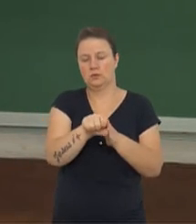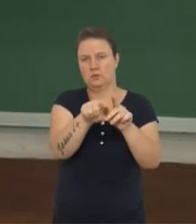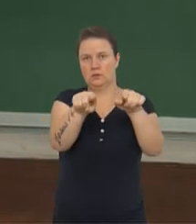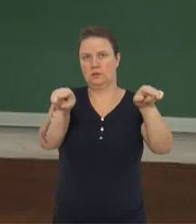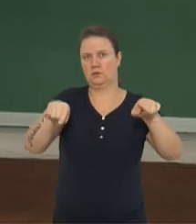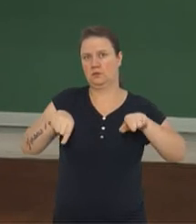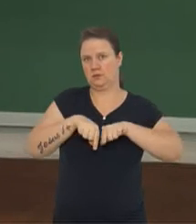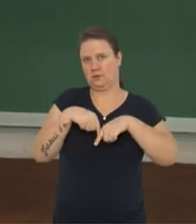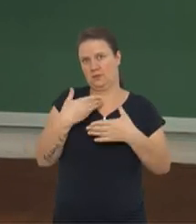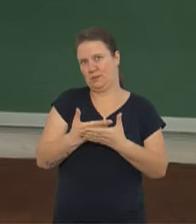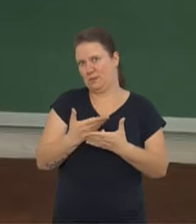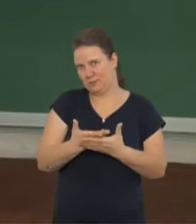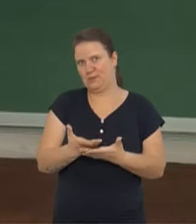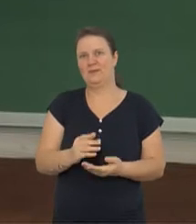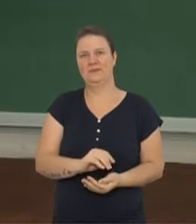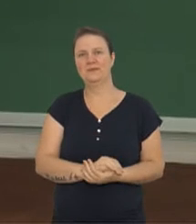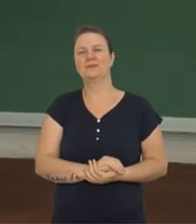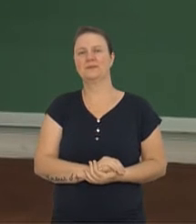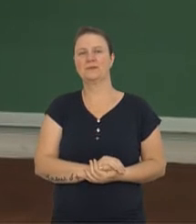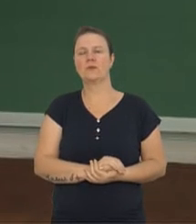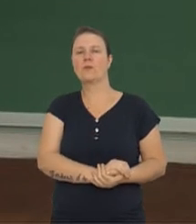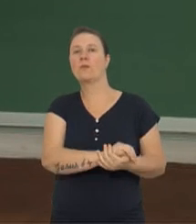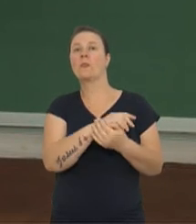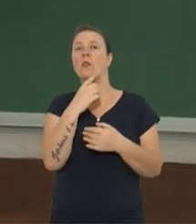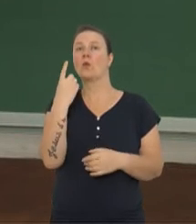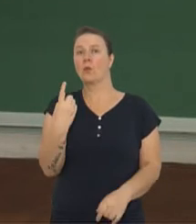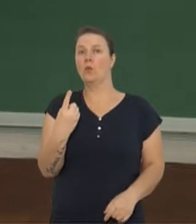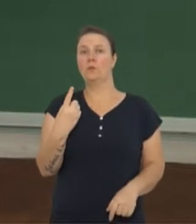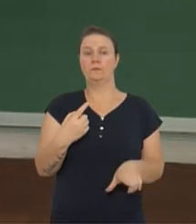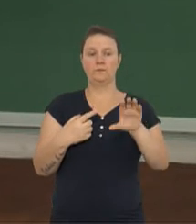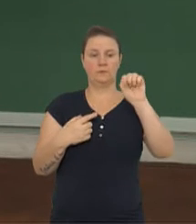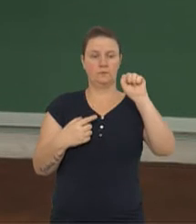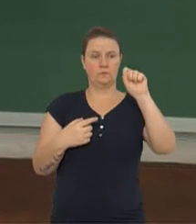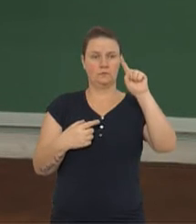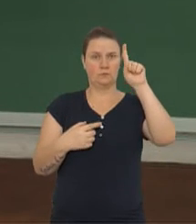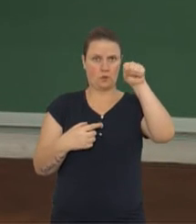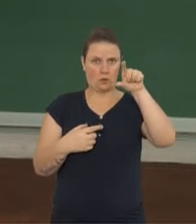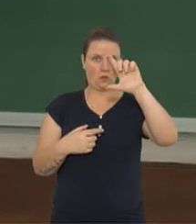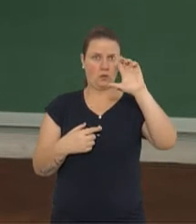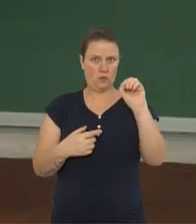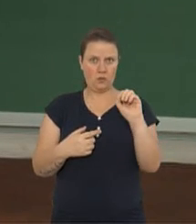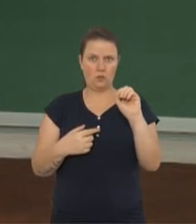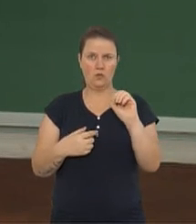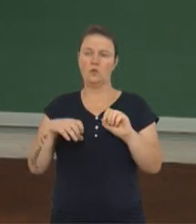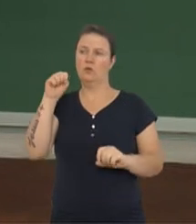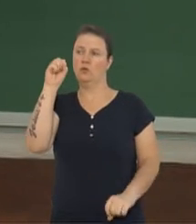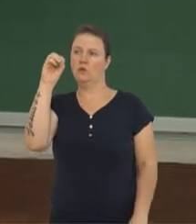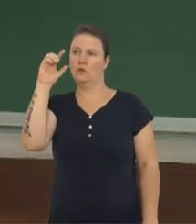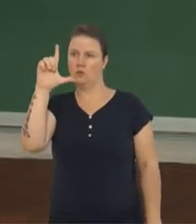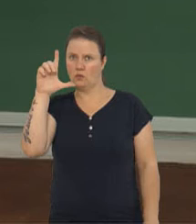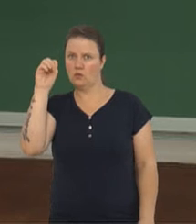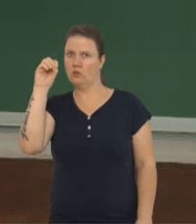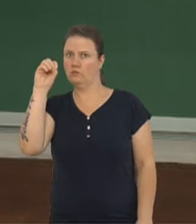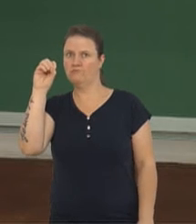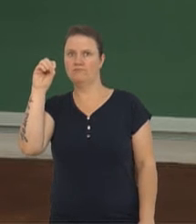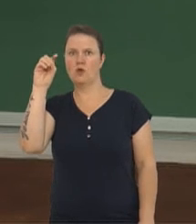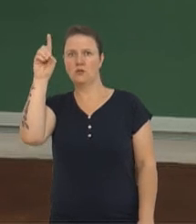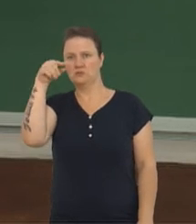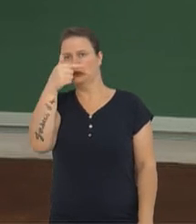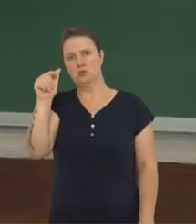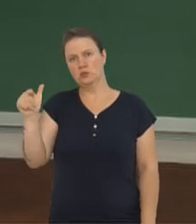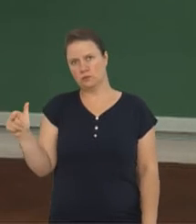duas informações que nós temos aqui? Então, uma acentuação vai servir para quê? Diferenciar classe